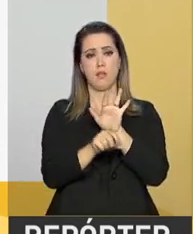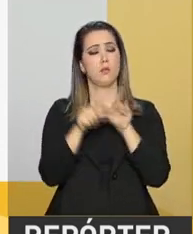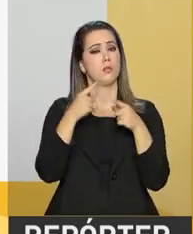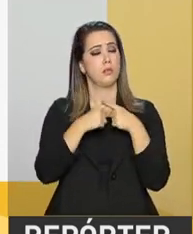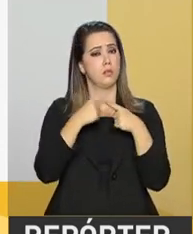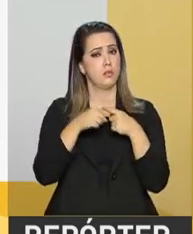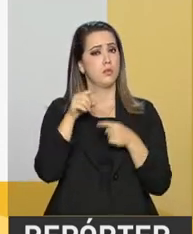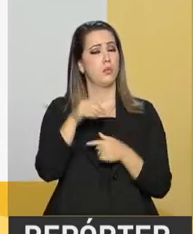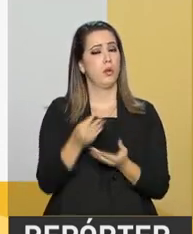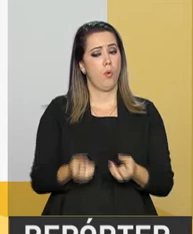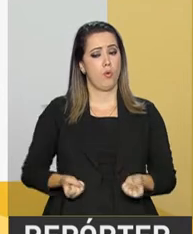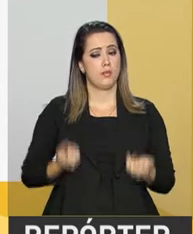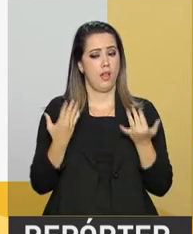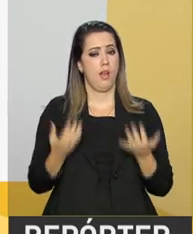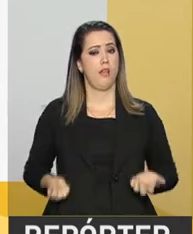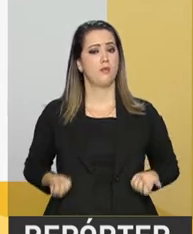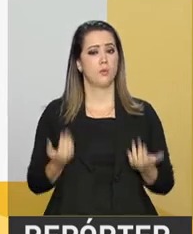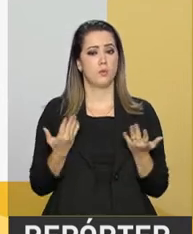da Previdência